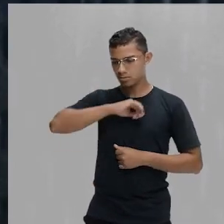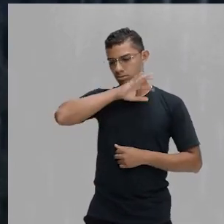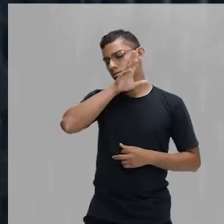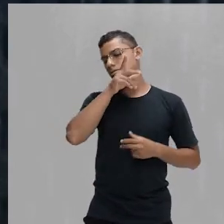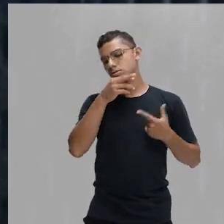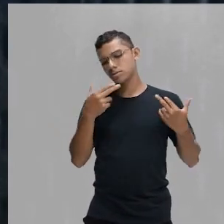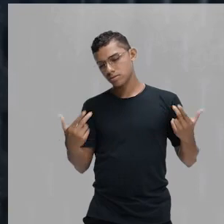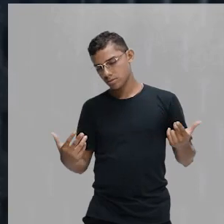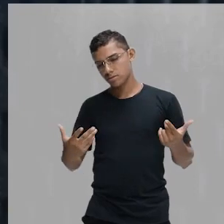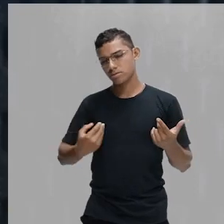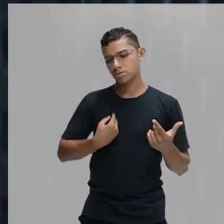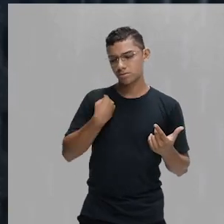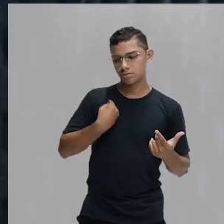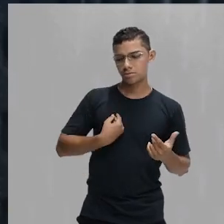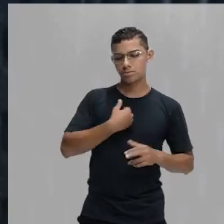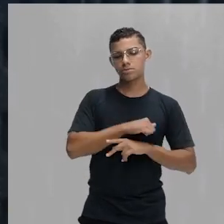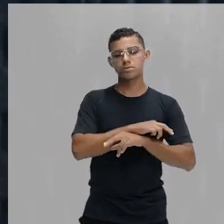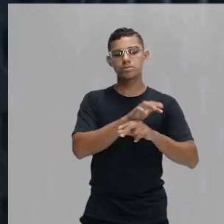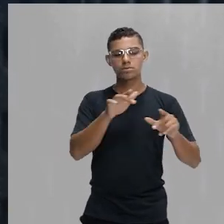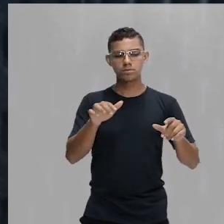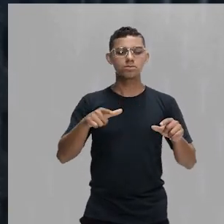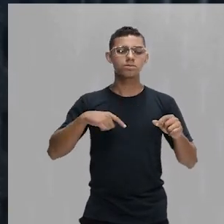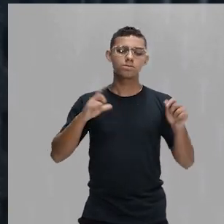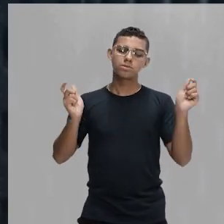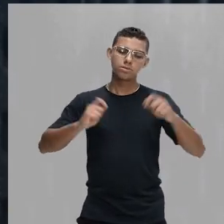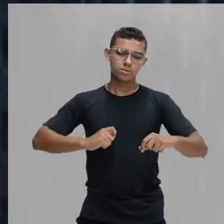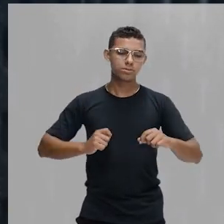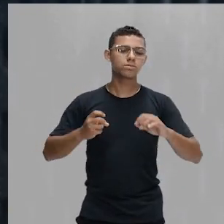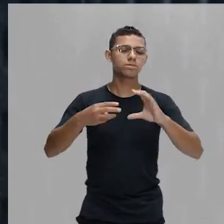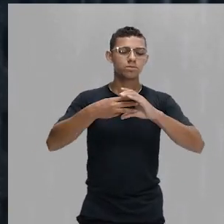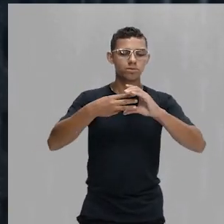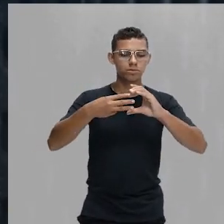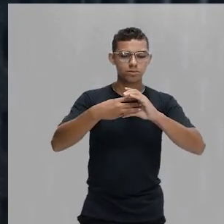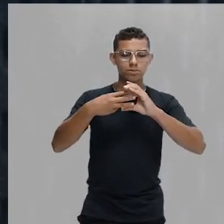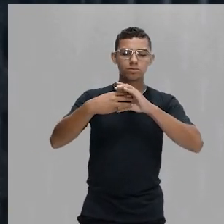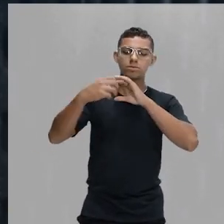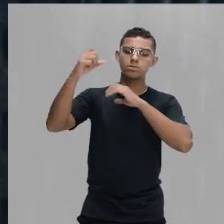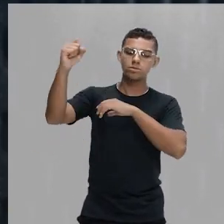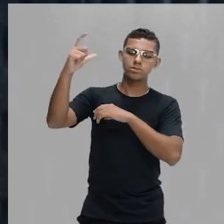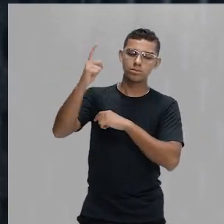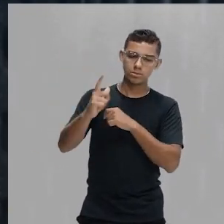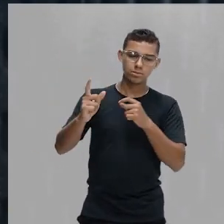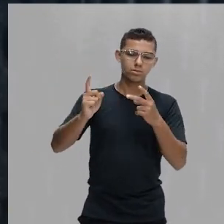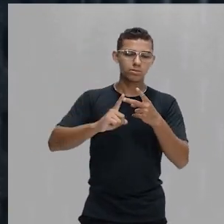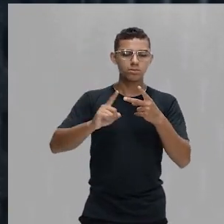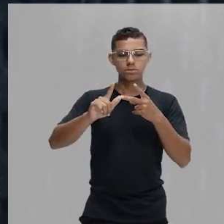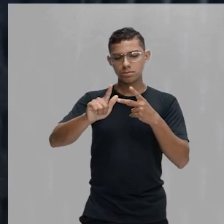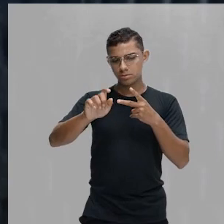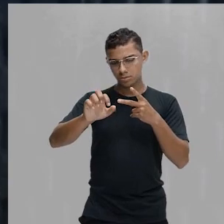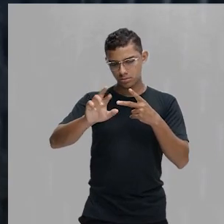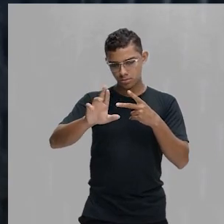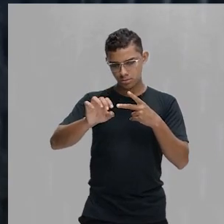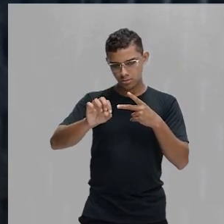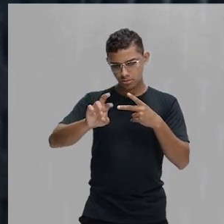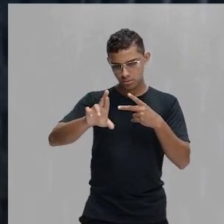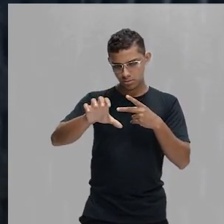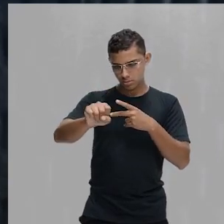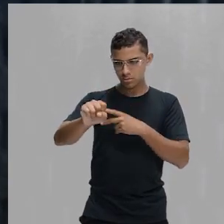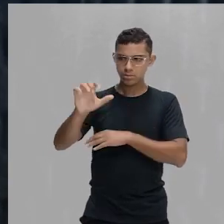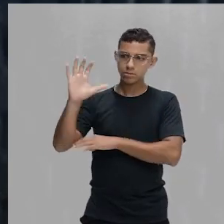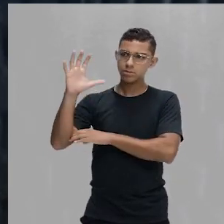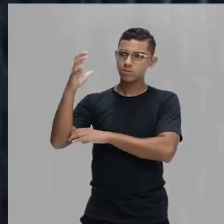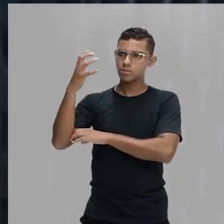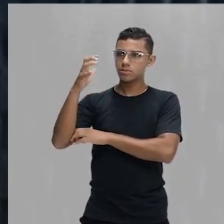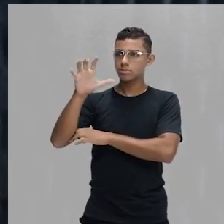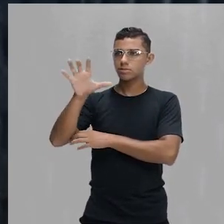pode ser as células solares e os geradores eólicos, ok? Então é um tipo de energia que não